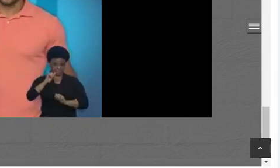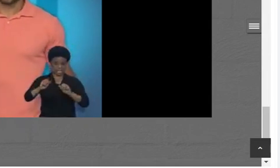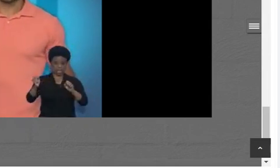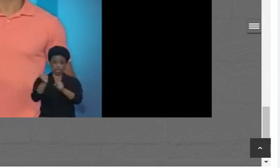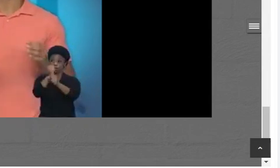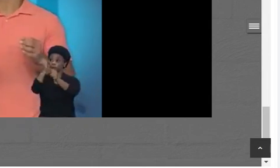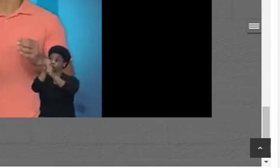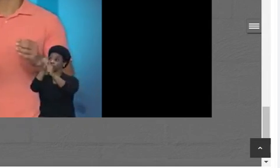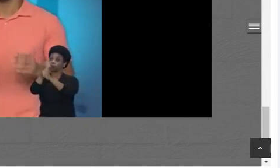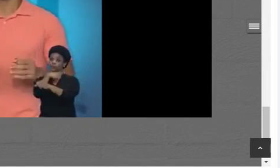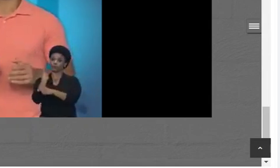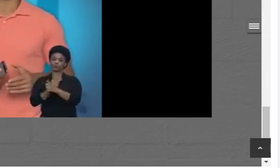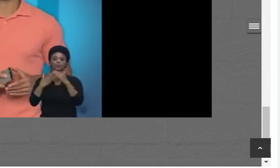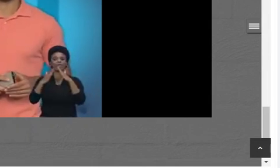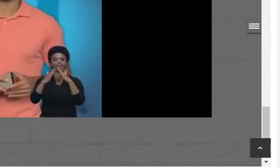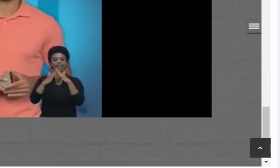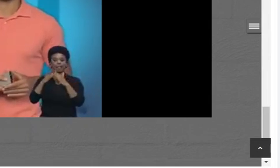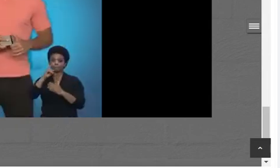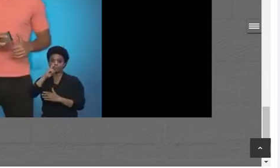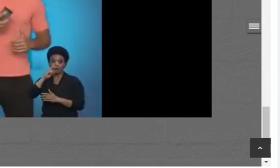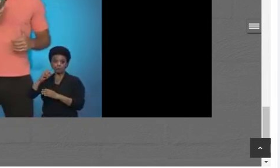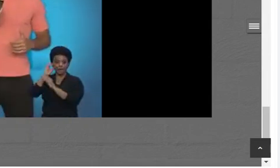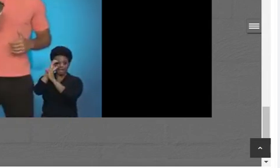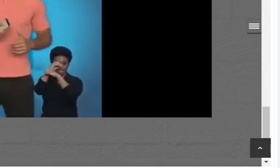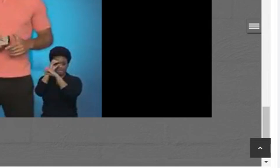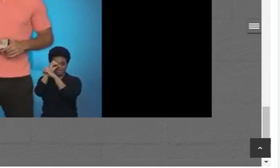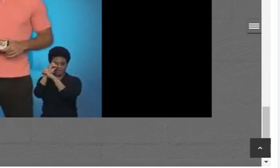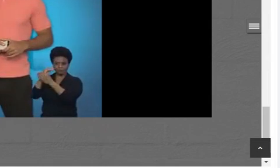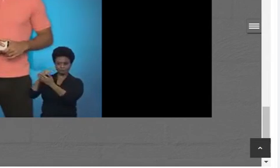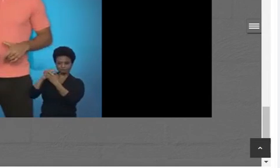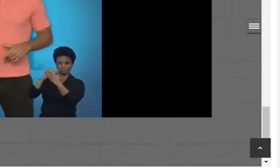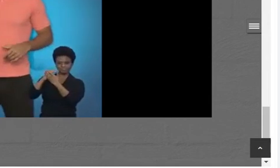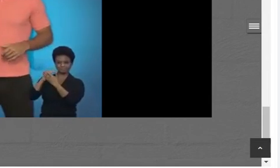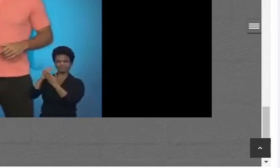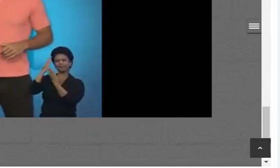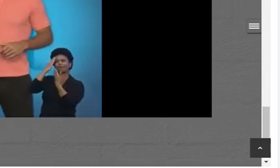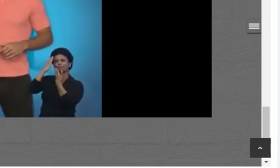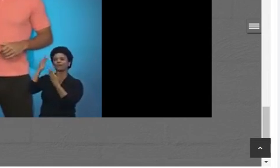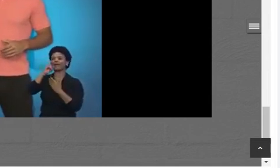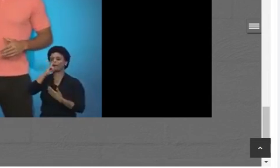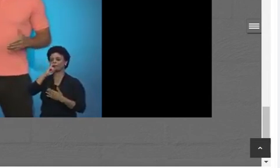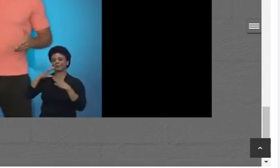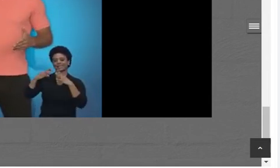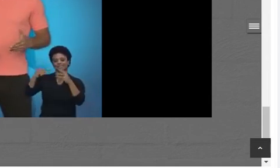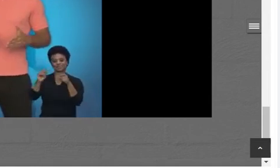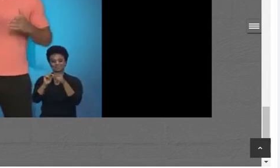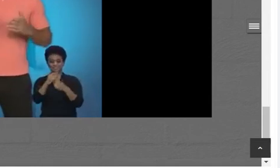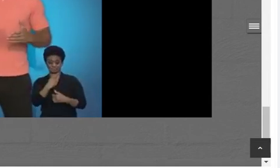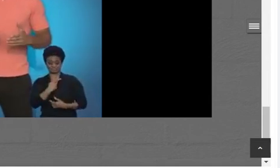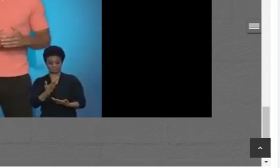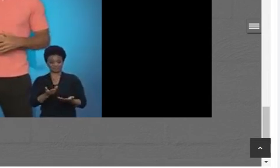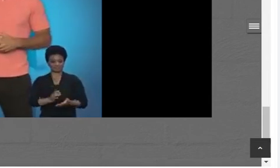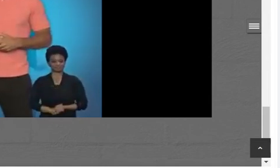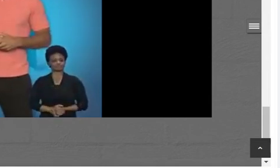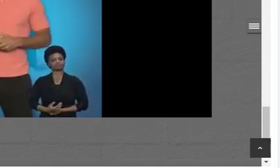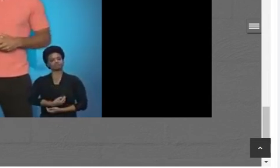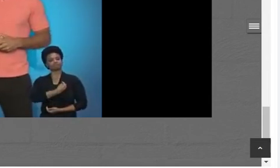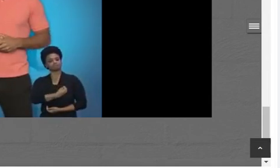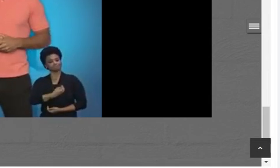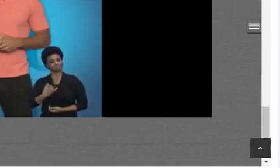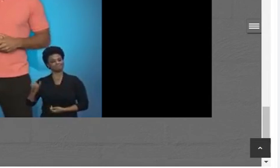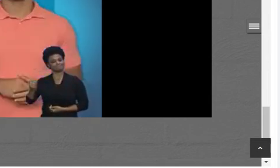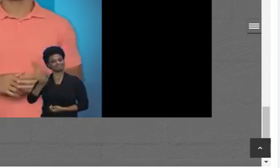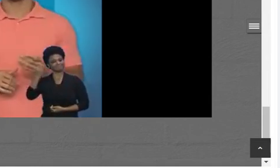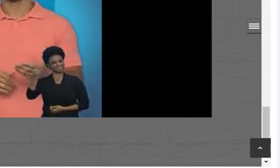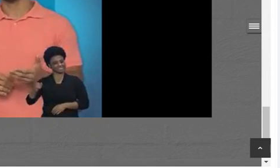que é engenheiro, tá ajudando muito nesse processo. Eu sou muito grato por tudo que ele já fez por mim. Na vida é tão importante ter essa